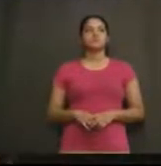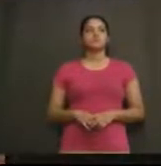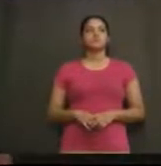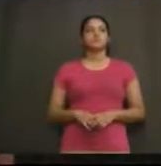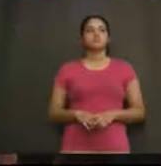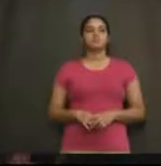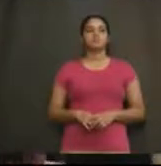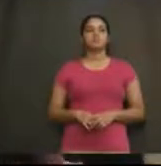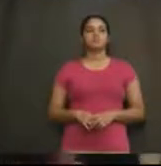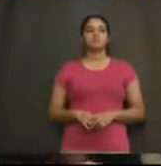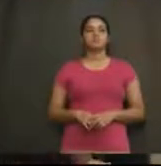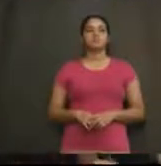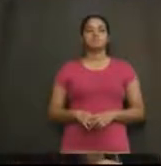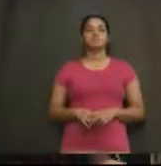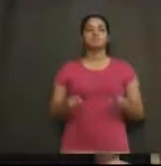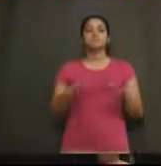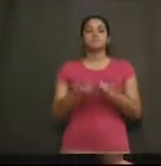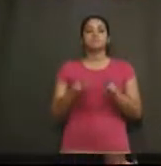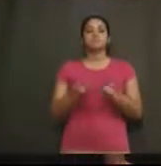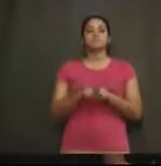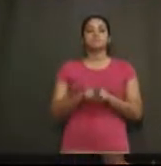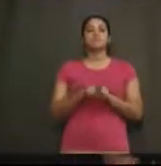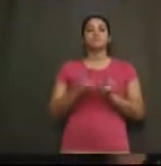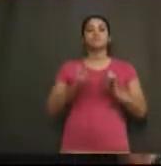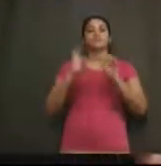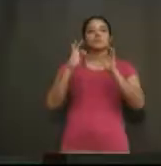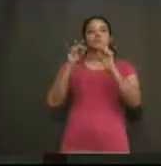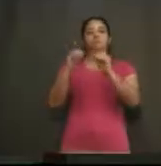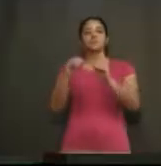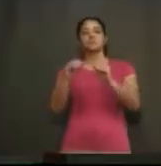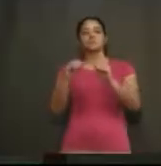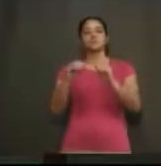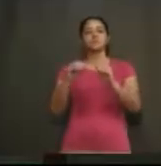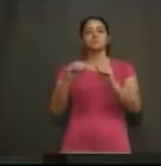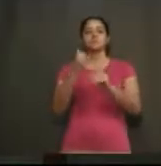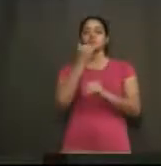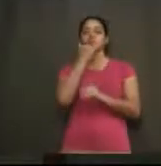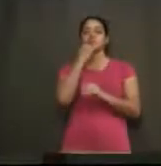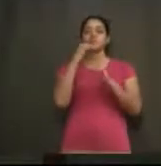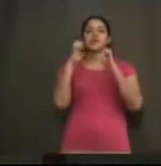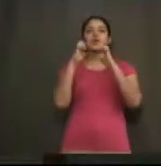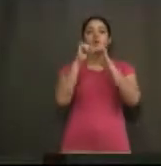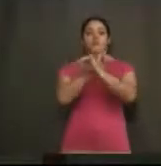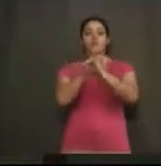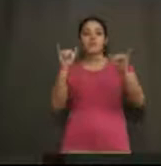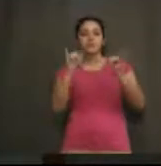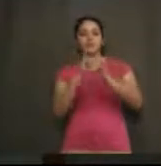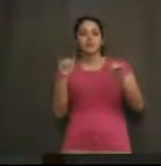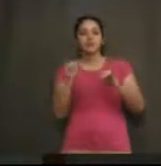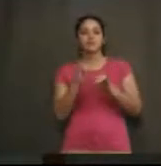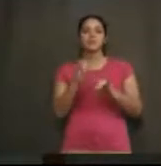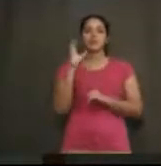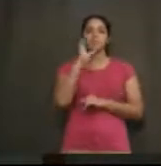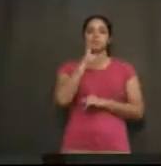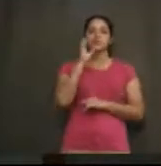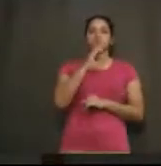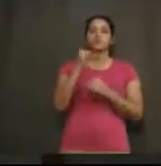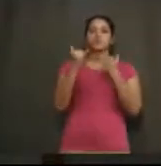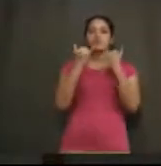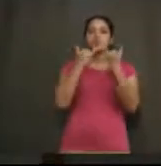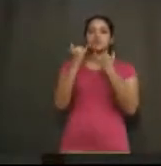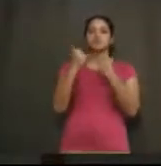A recepção do evento registrou o achado desta chave de um